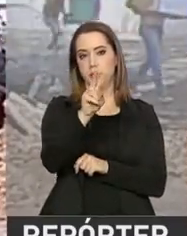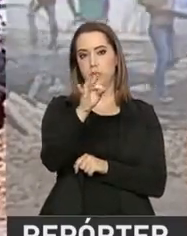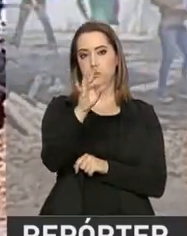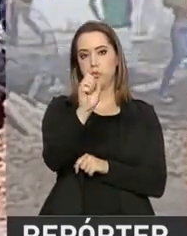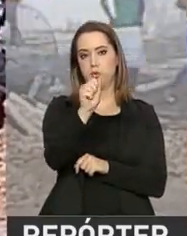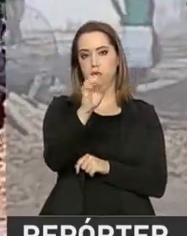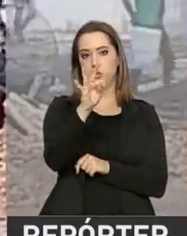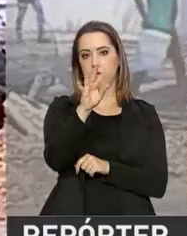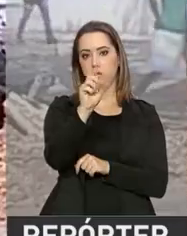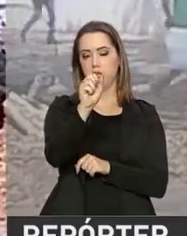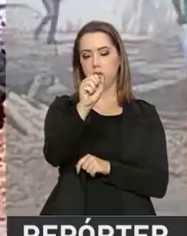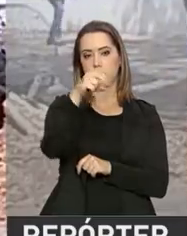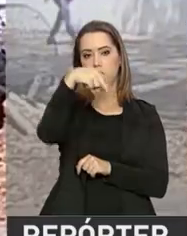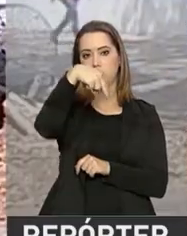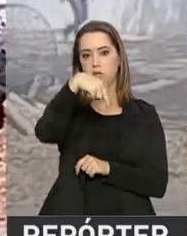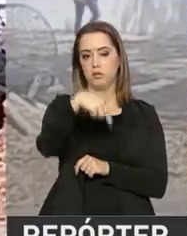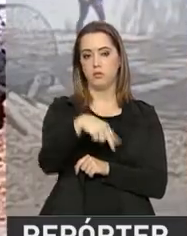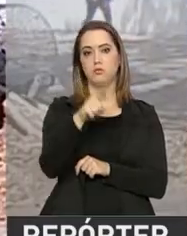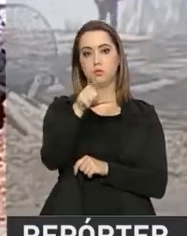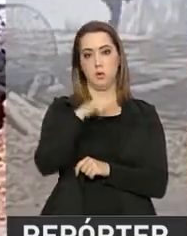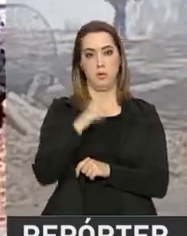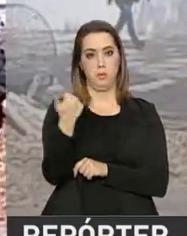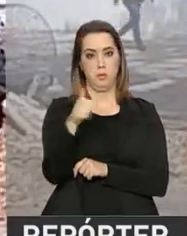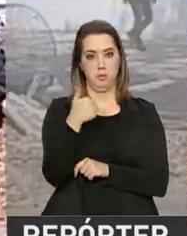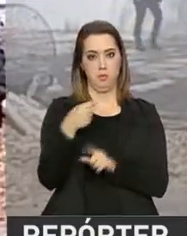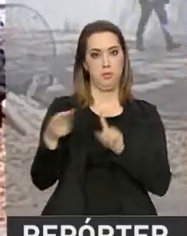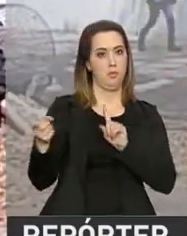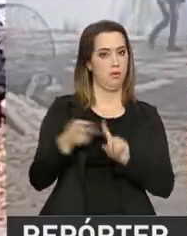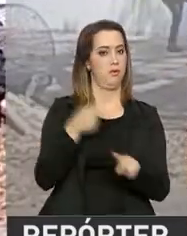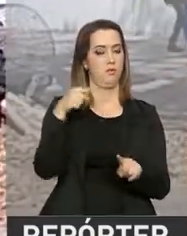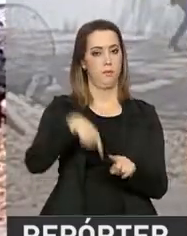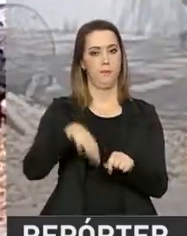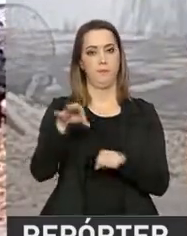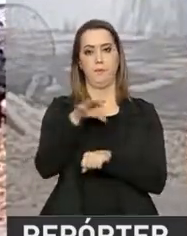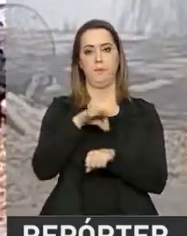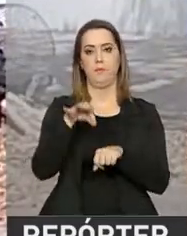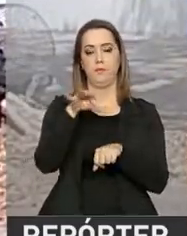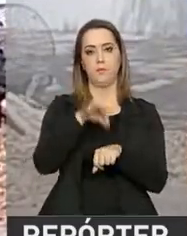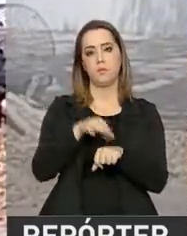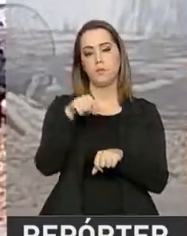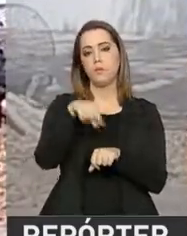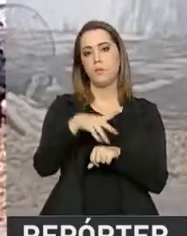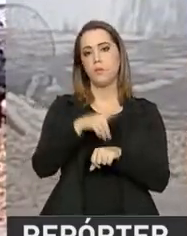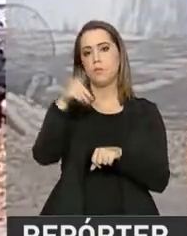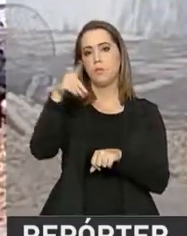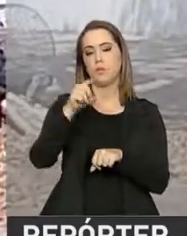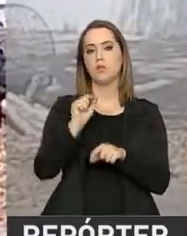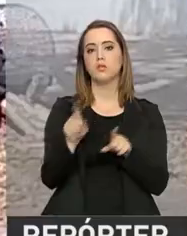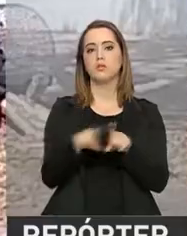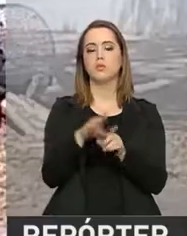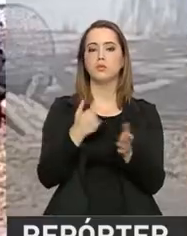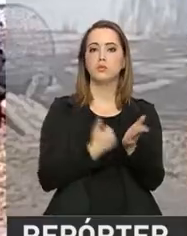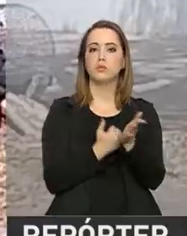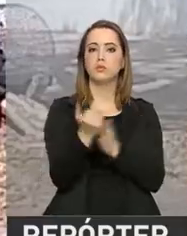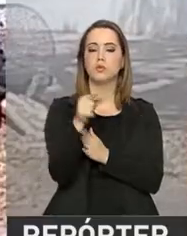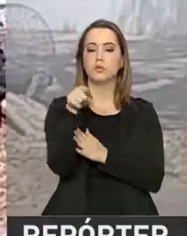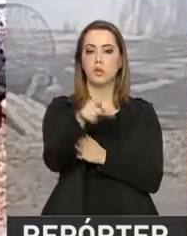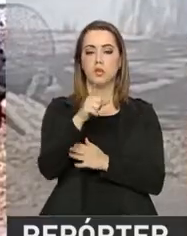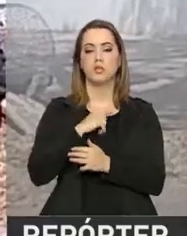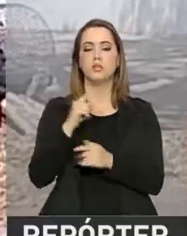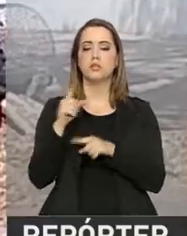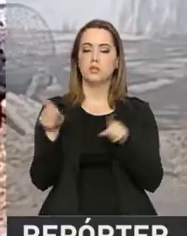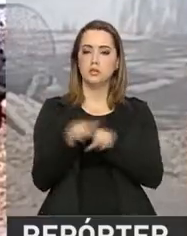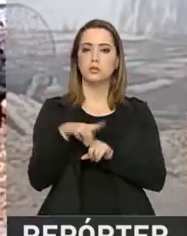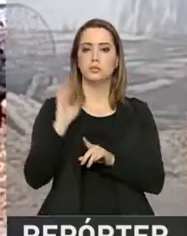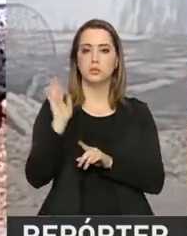brasileira contra a dengue. Os testes em humanos começaram na quarta-feira na Santa Casa de Misericórdia, em São Paulo, e também